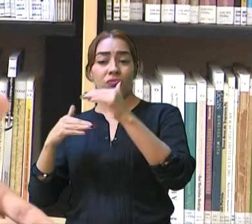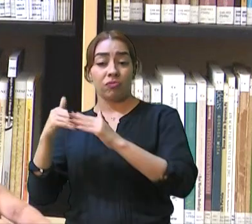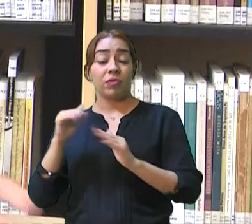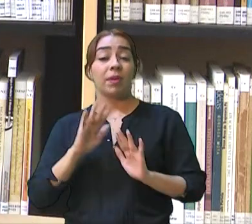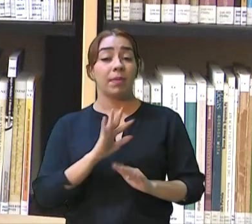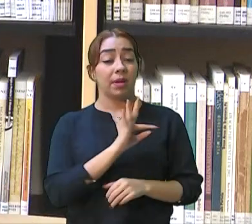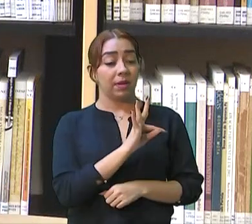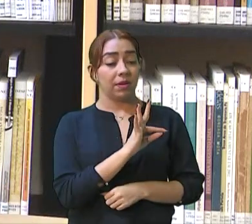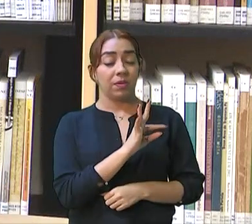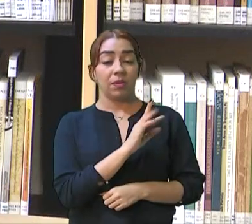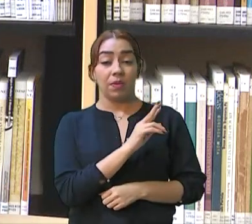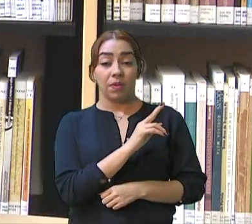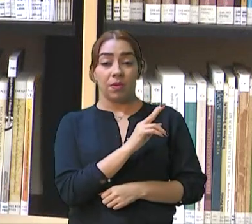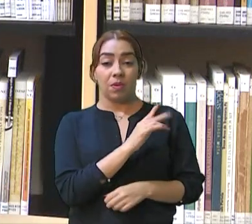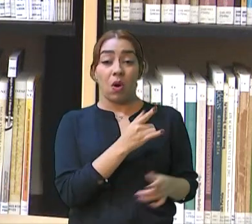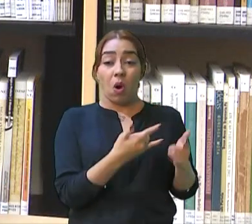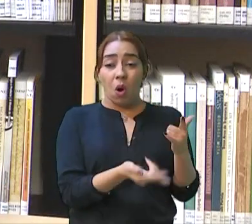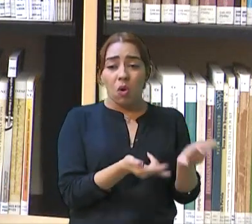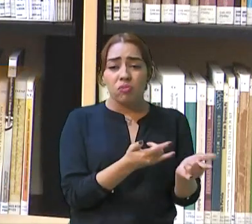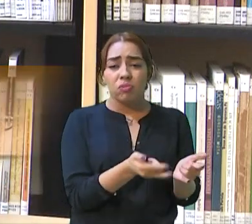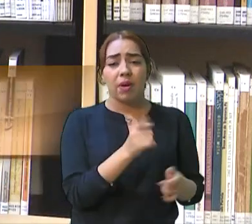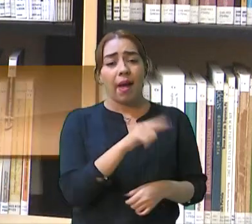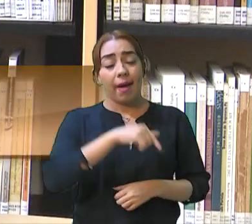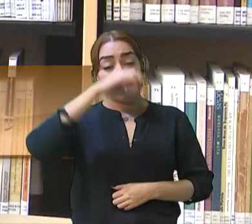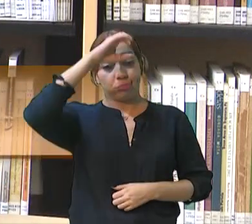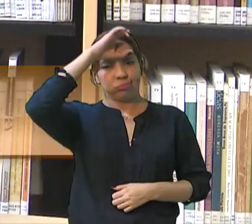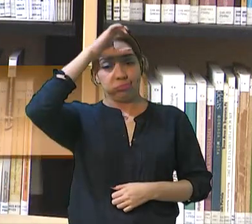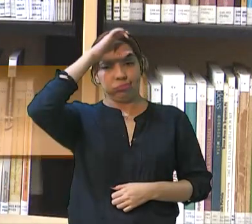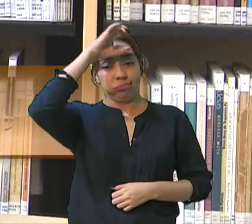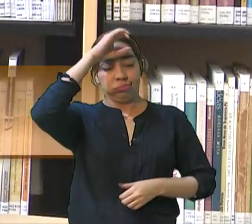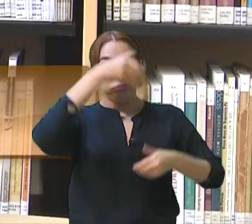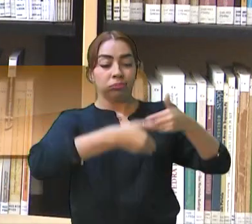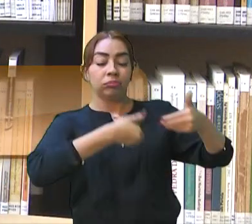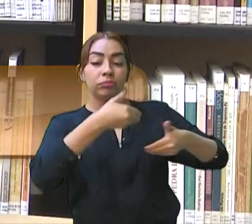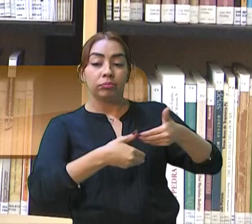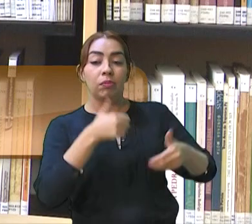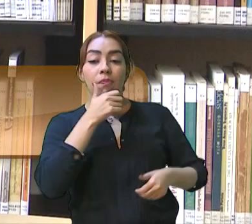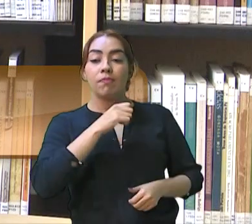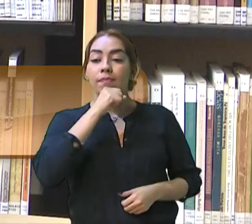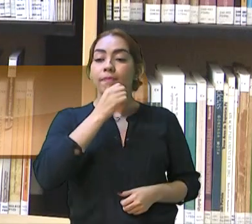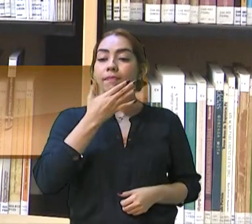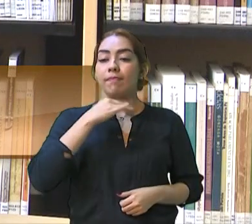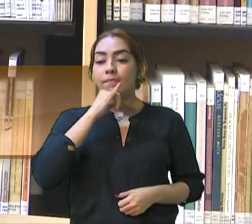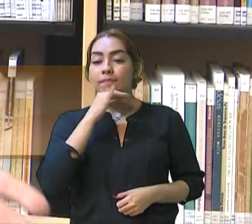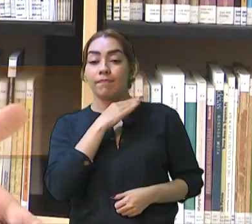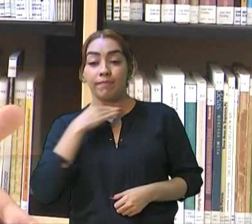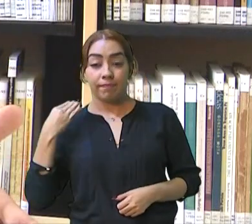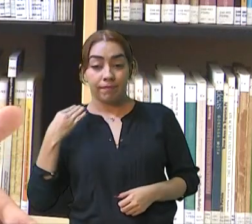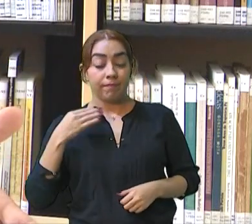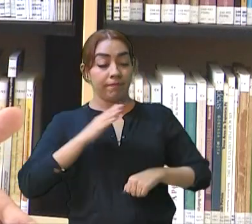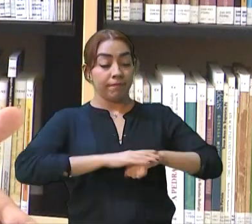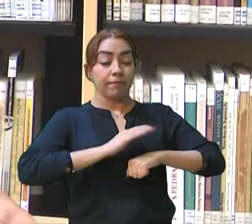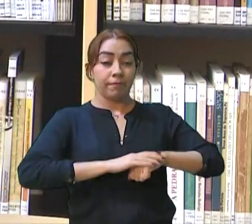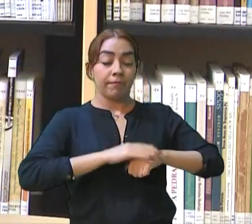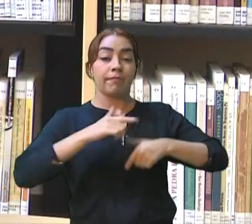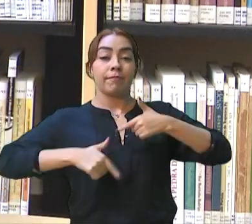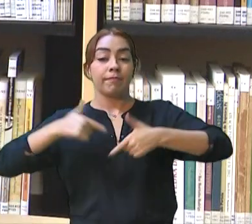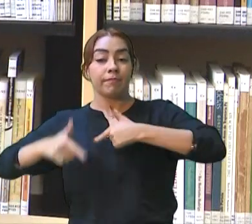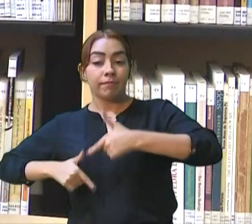não tinha pai nem mãe. Ele necessitava trabalhar para dar de comer para a tia